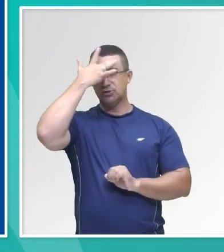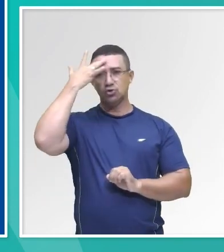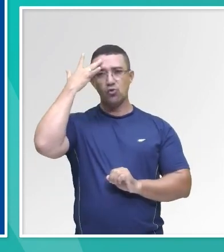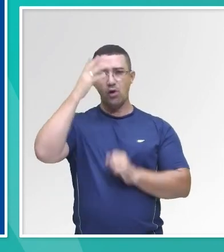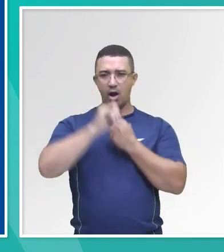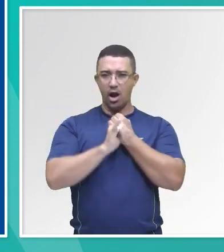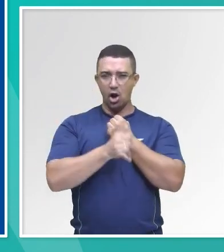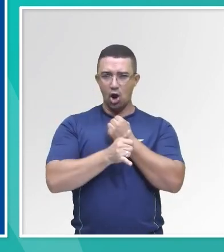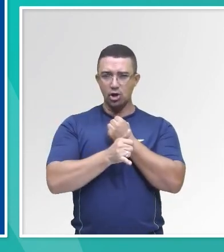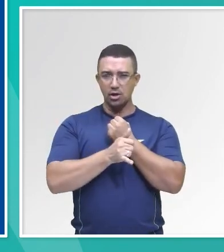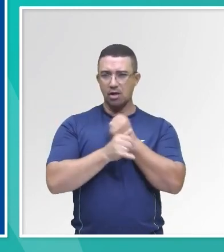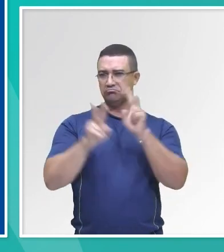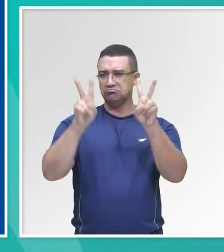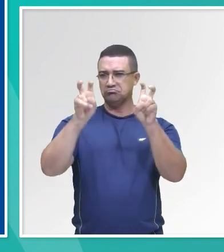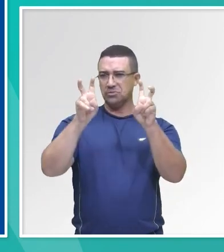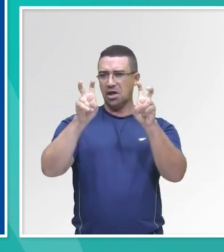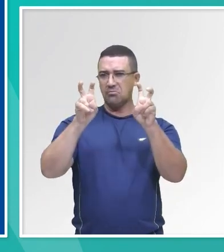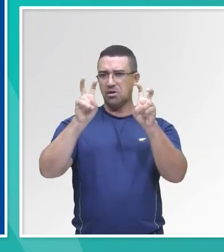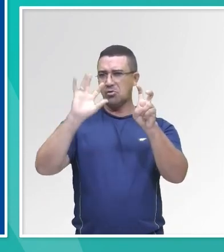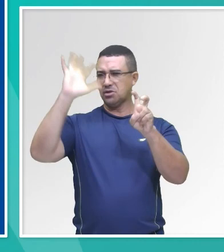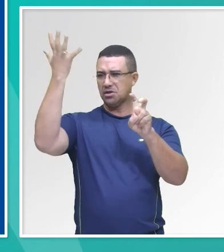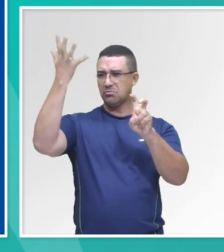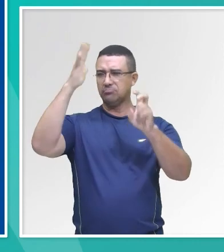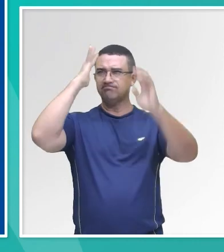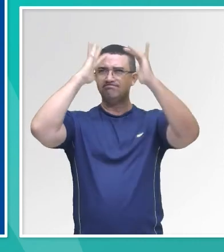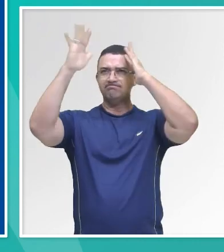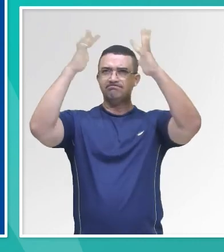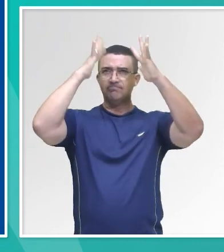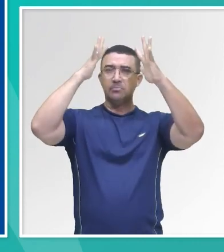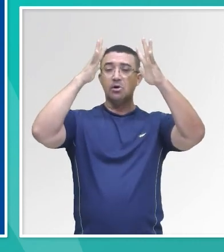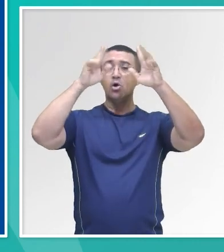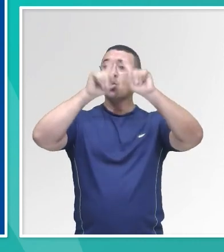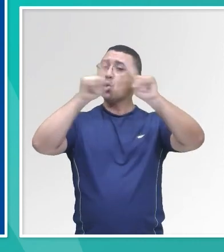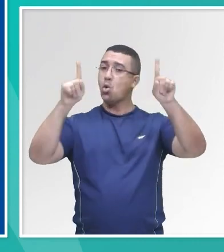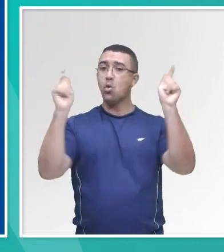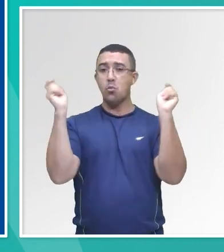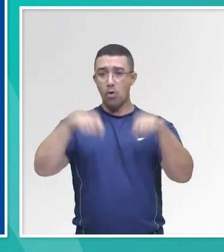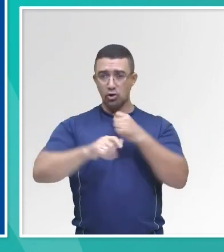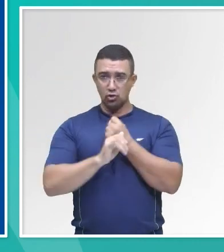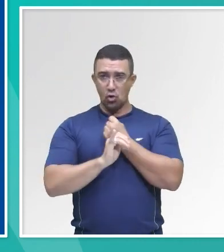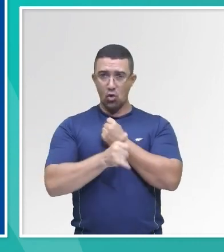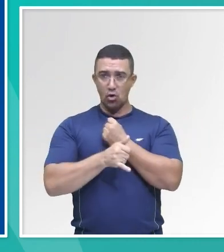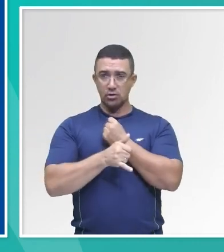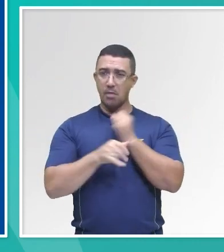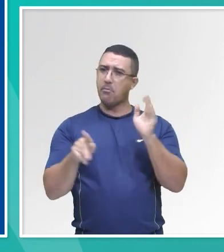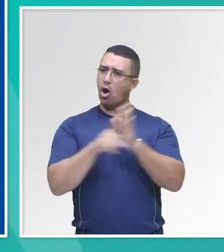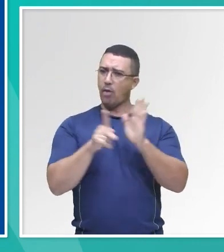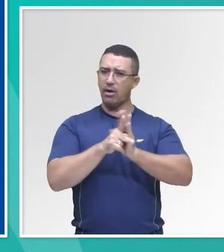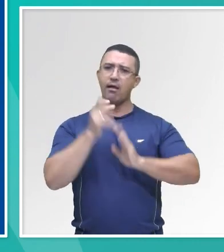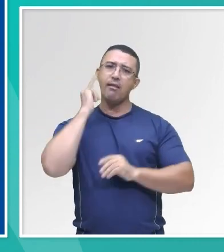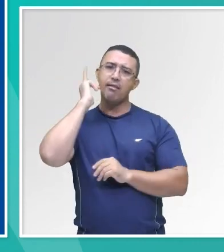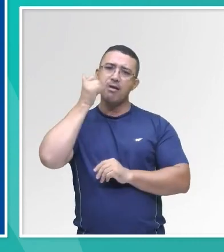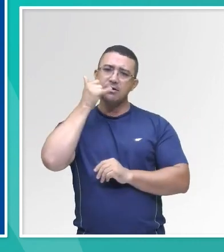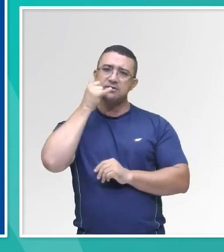reflexão sobre algo, sobre algum acontecimento, ou pode ser uma crônica narrativa, que ele vai contar